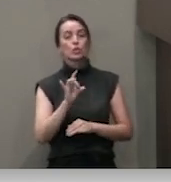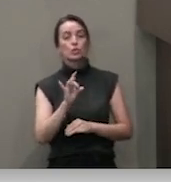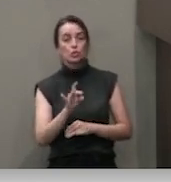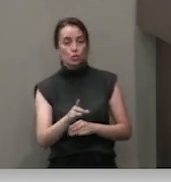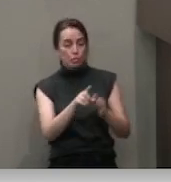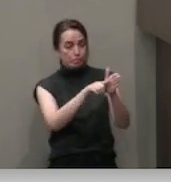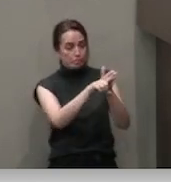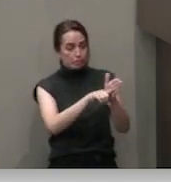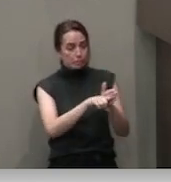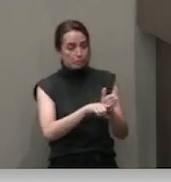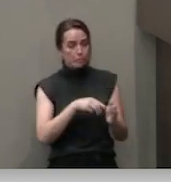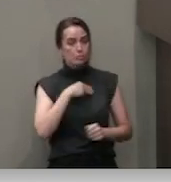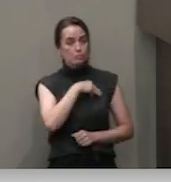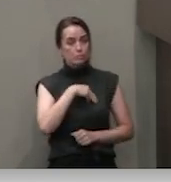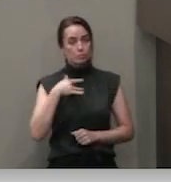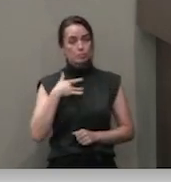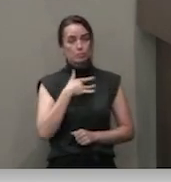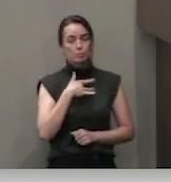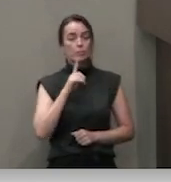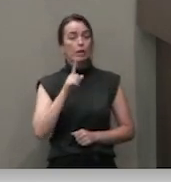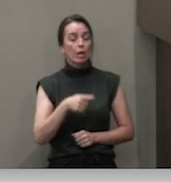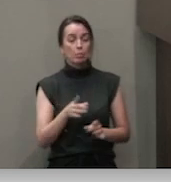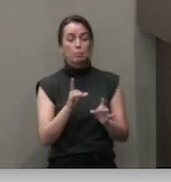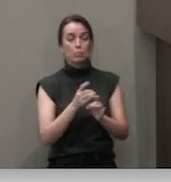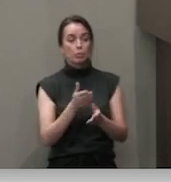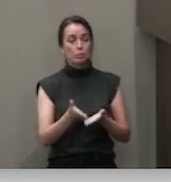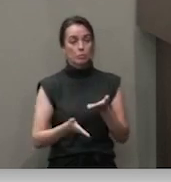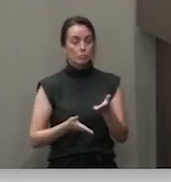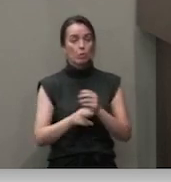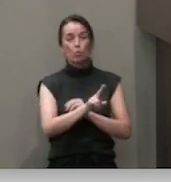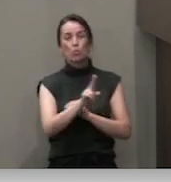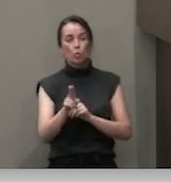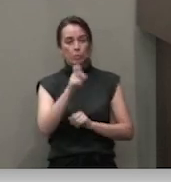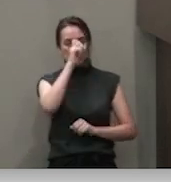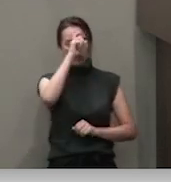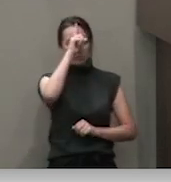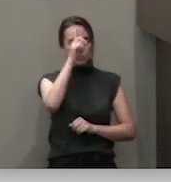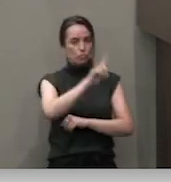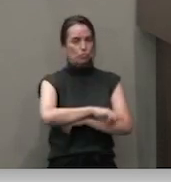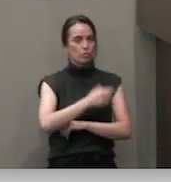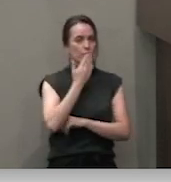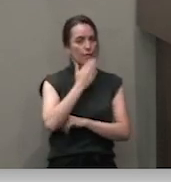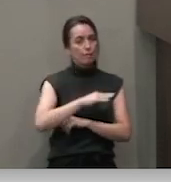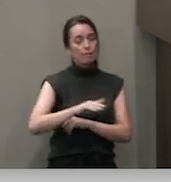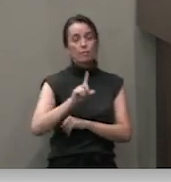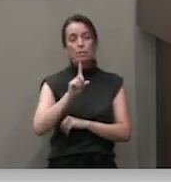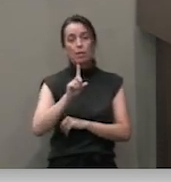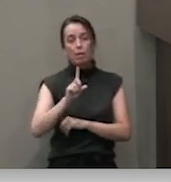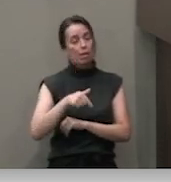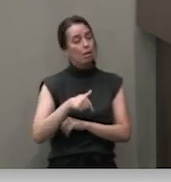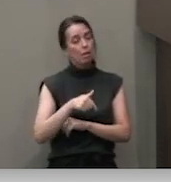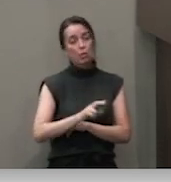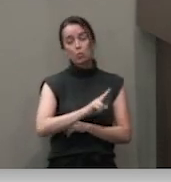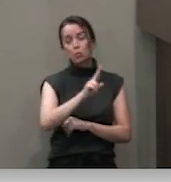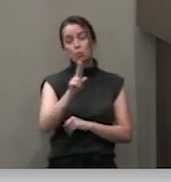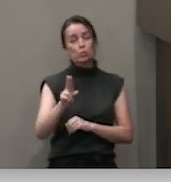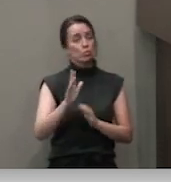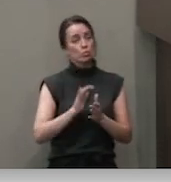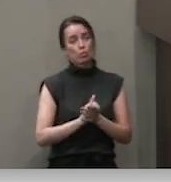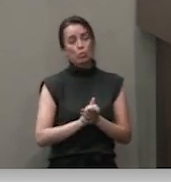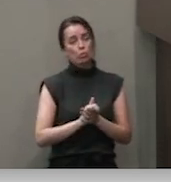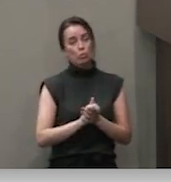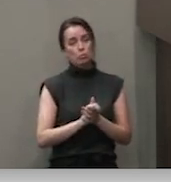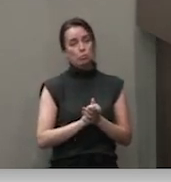está lá como pronto atendimento o nome Hospital Dia da Criança é apenas o nome fantasia para